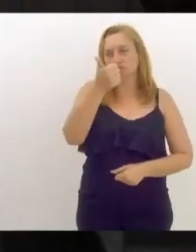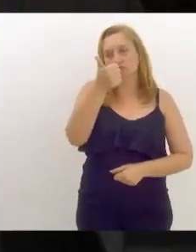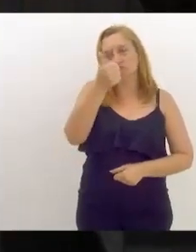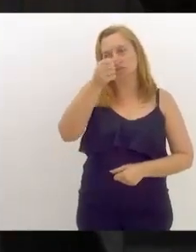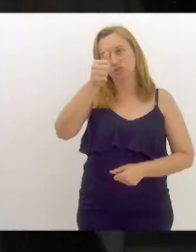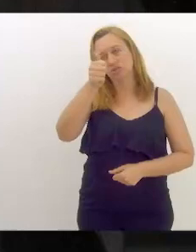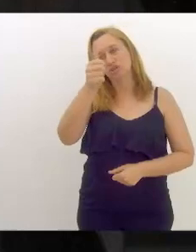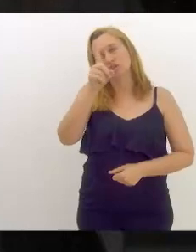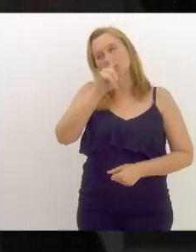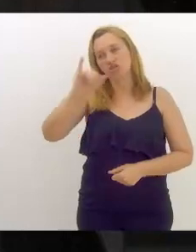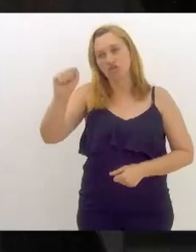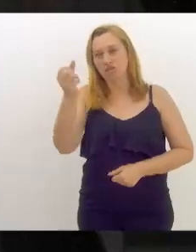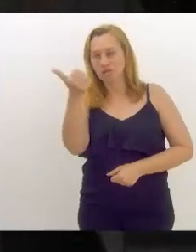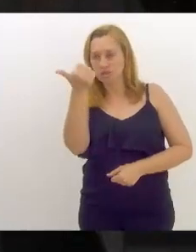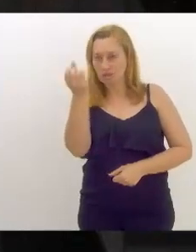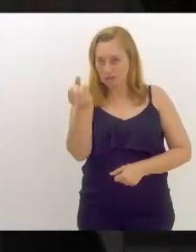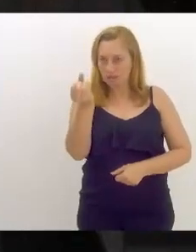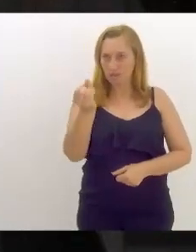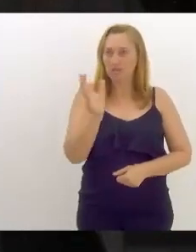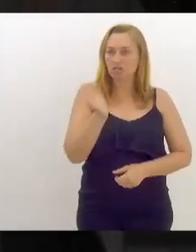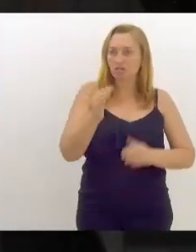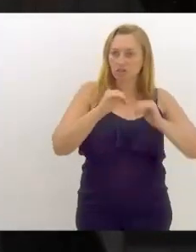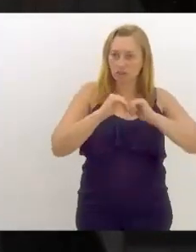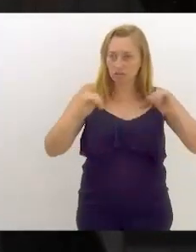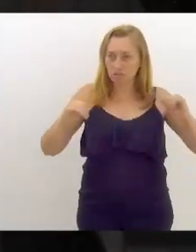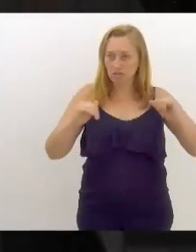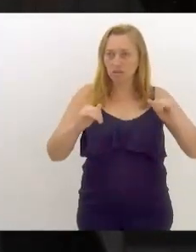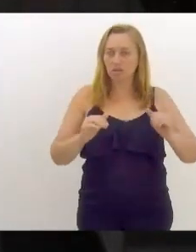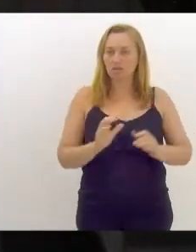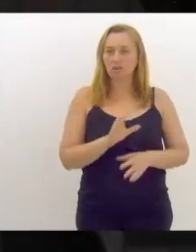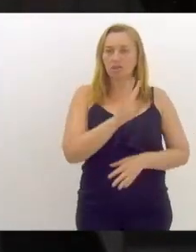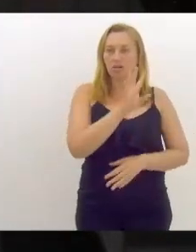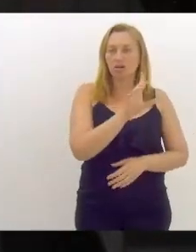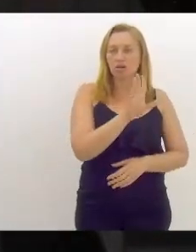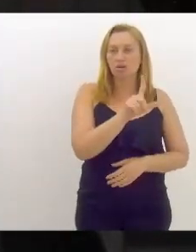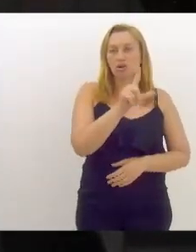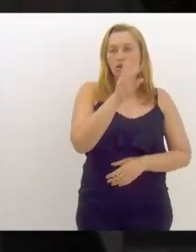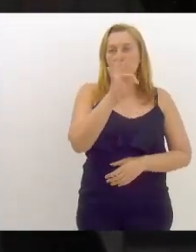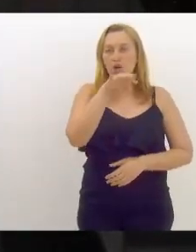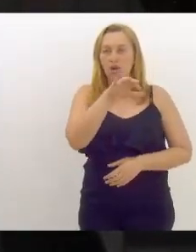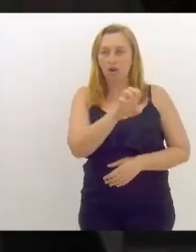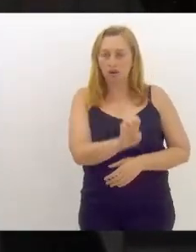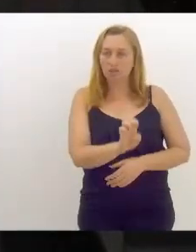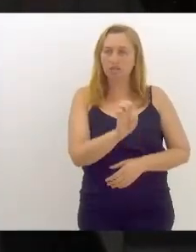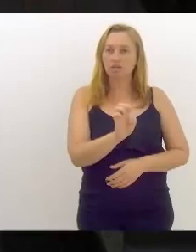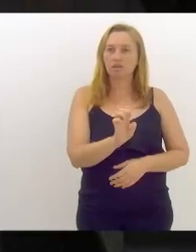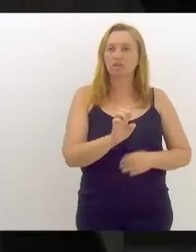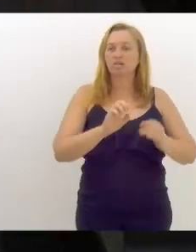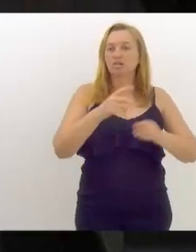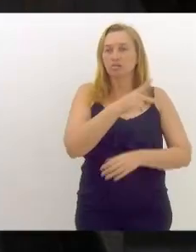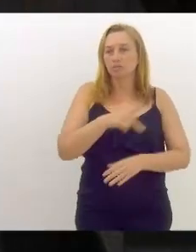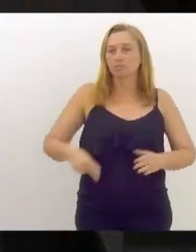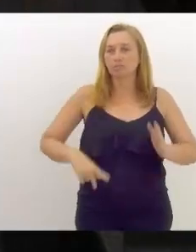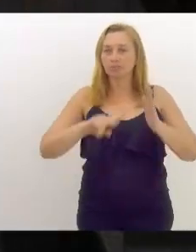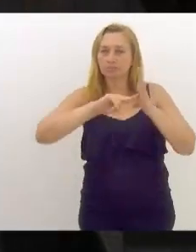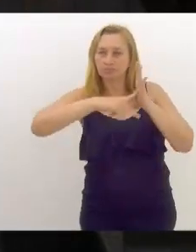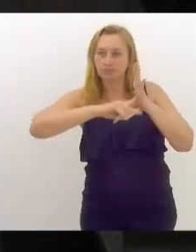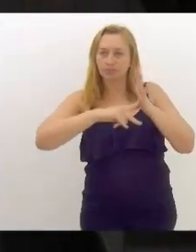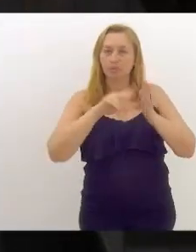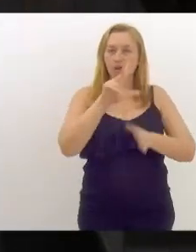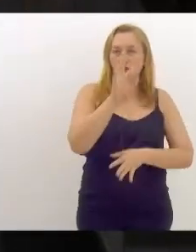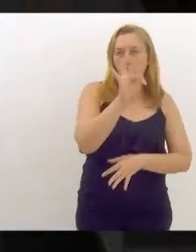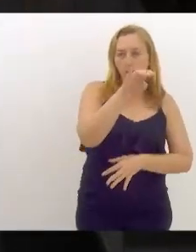no meu entendimento, onde já foram separados lotes pelo presidente do sindicato do Sindipaz, onde o lote